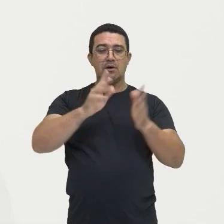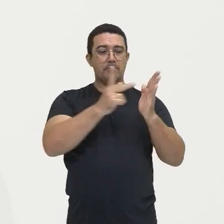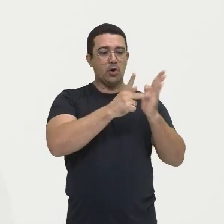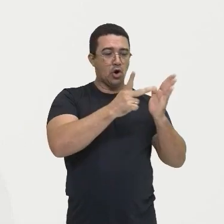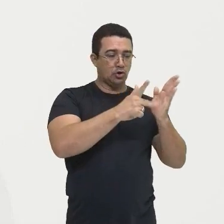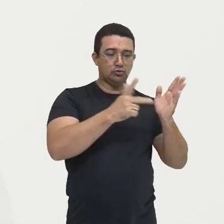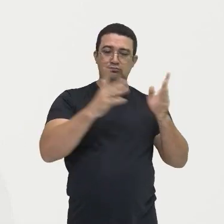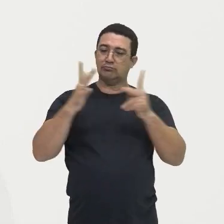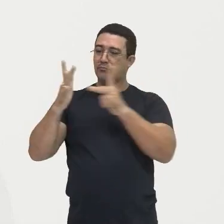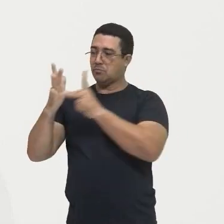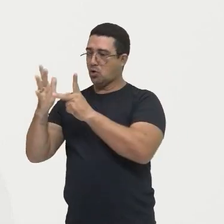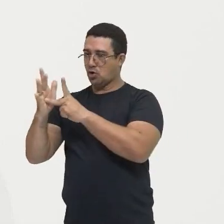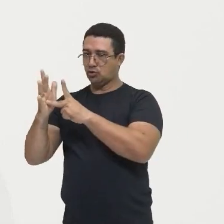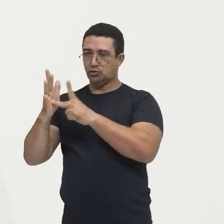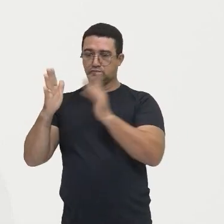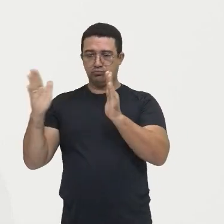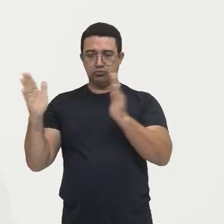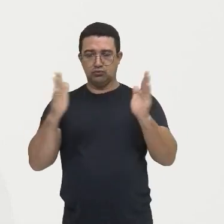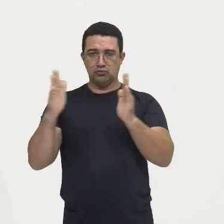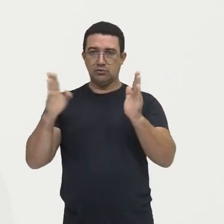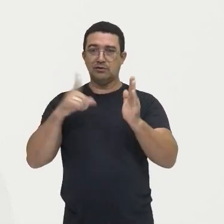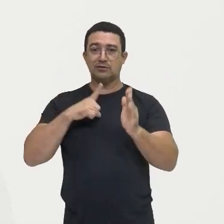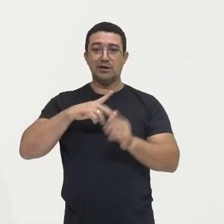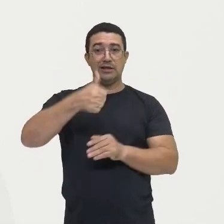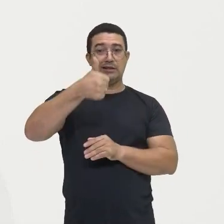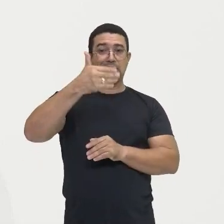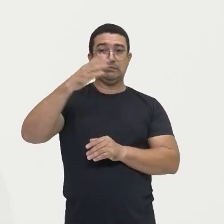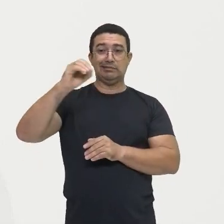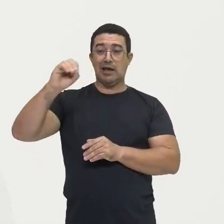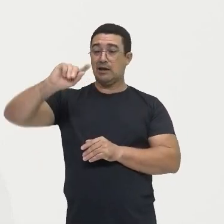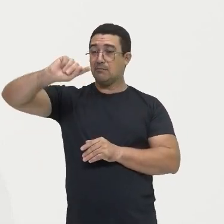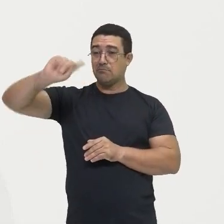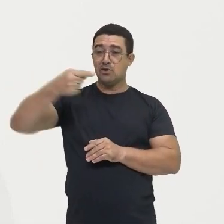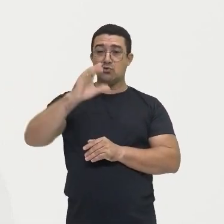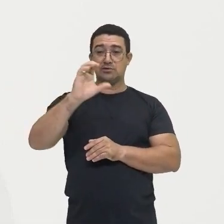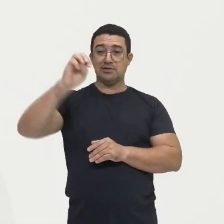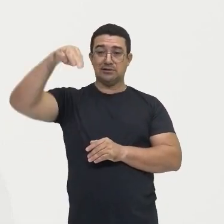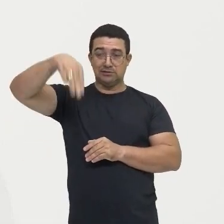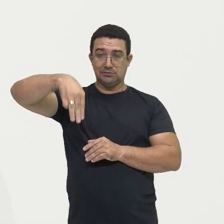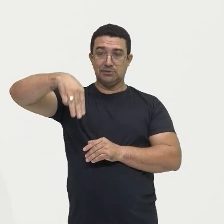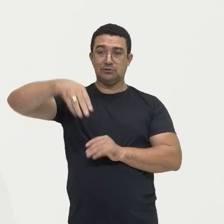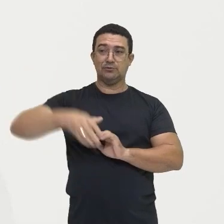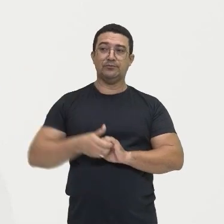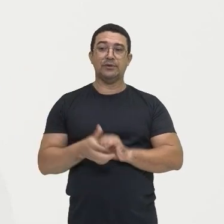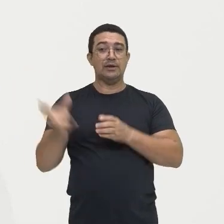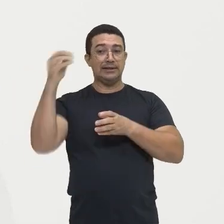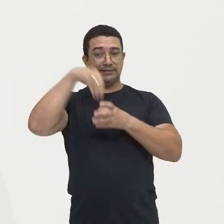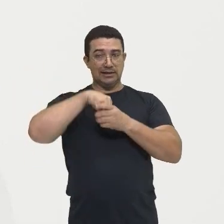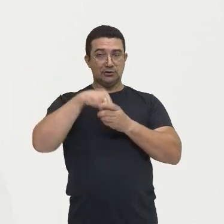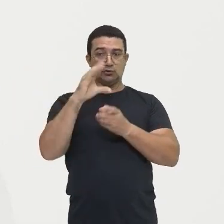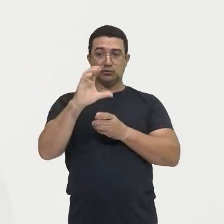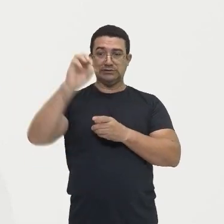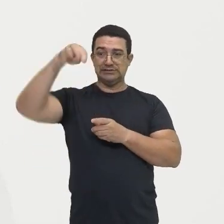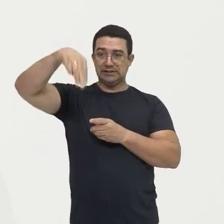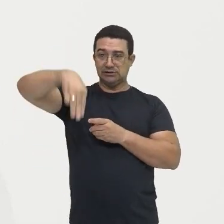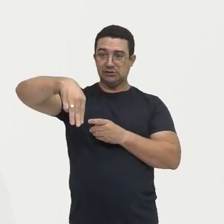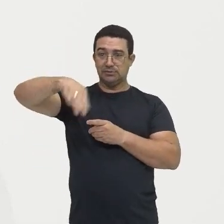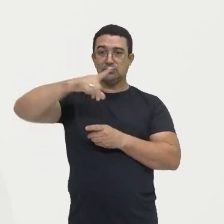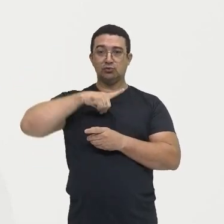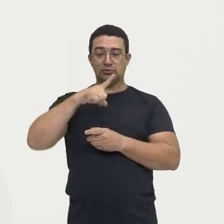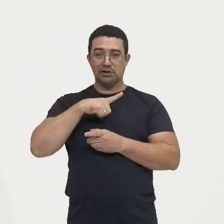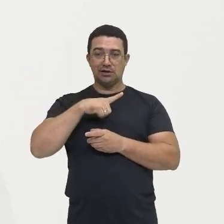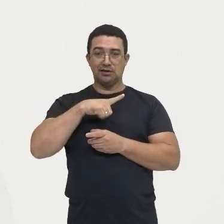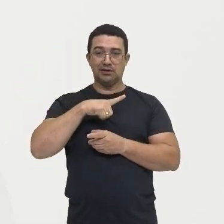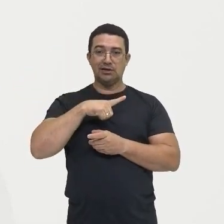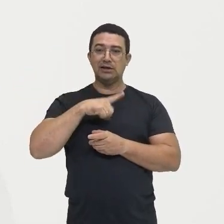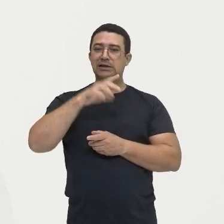centímetro, você vai ter 100.000 centímetros. Isso significa dizer que dentro desse 1 centímetro, você tem